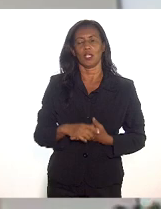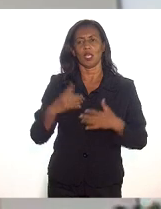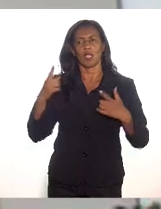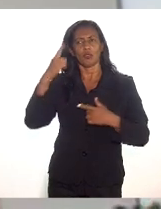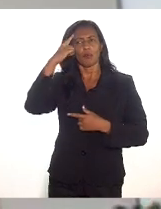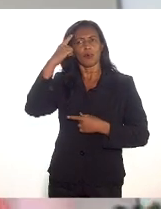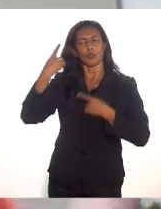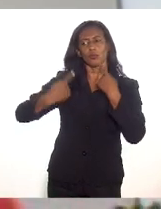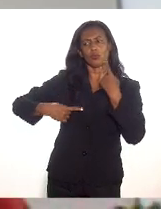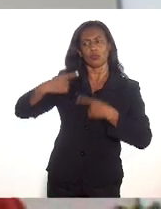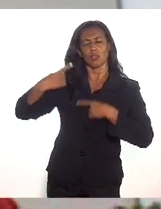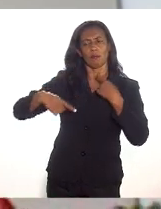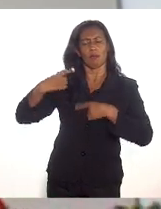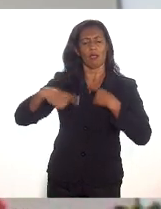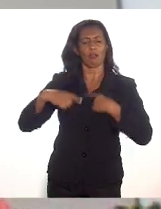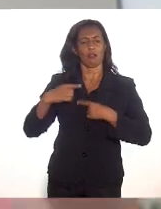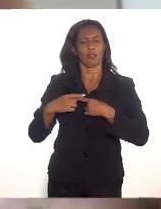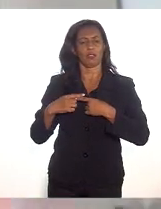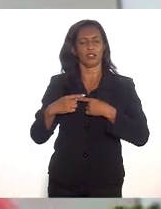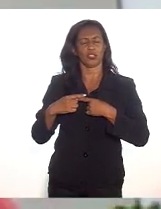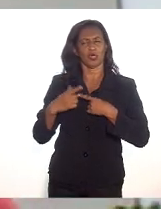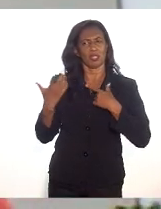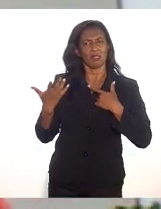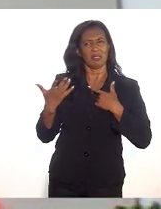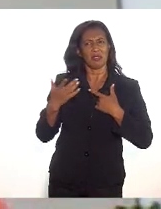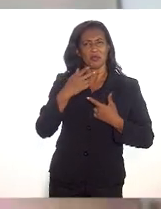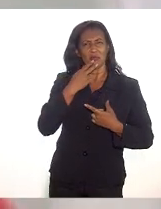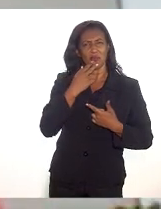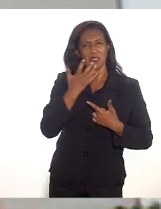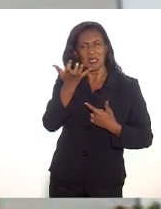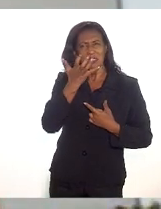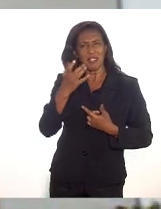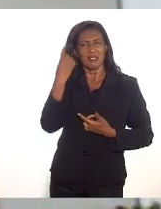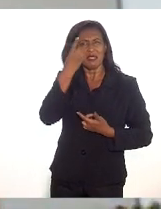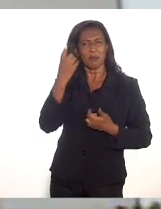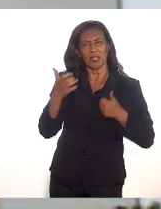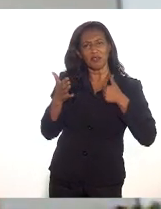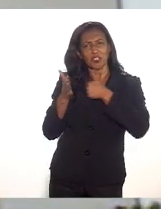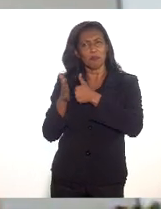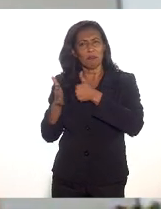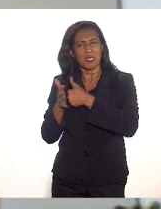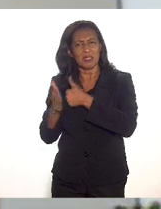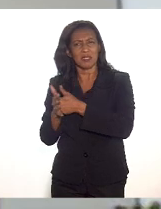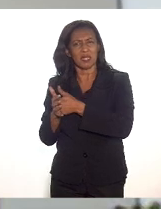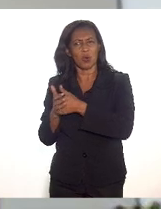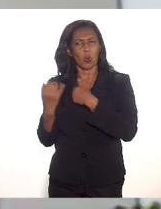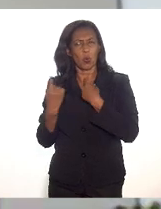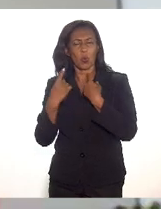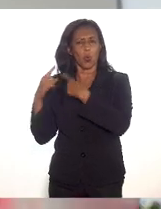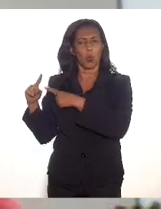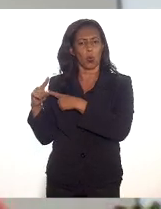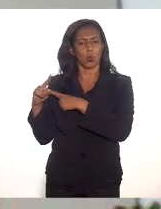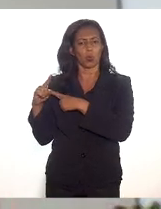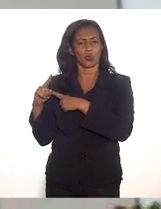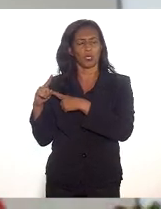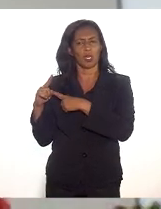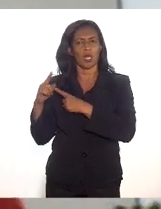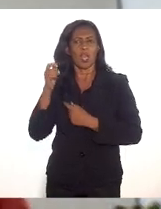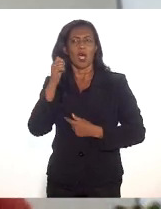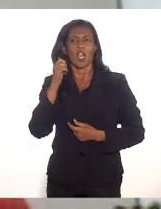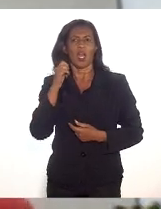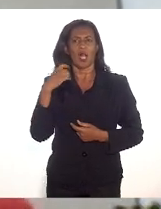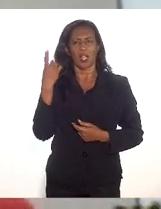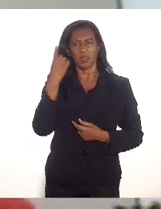excedendo ao ligar para deputados e fazer pressões e ameaças de retaliação política a deputados que votassem contra as